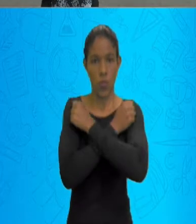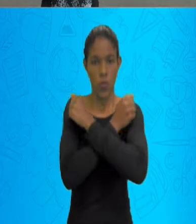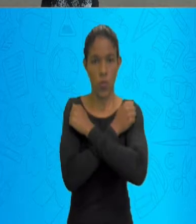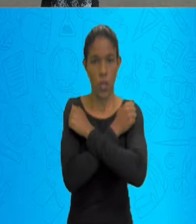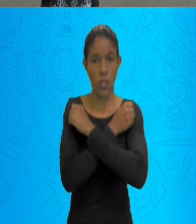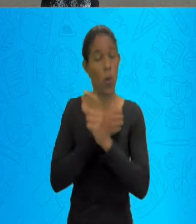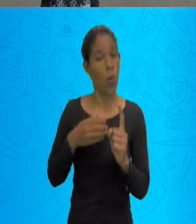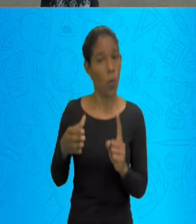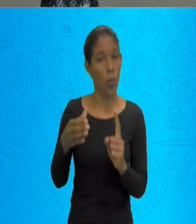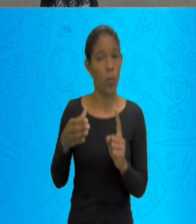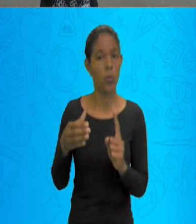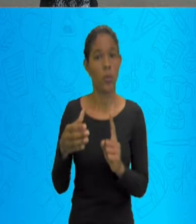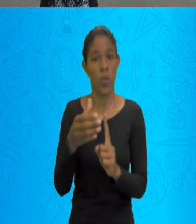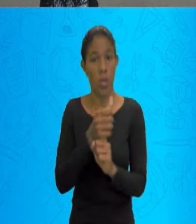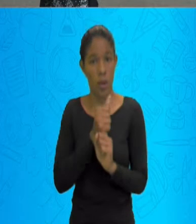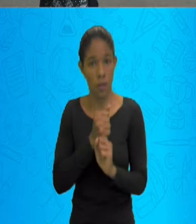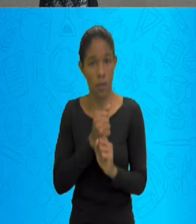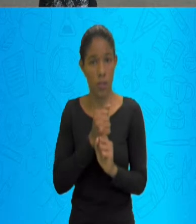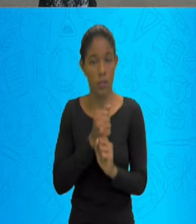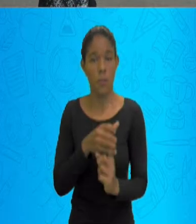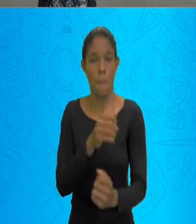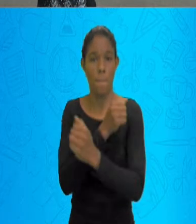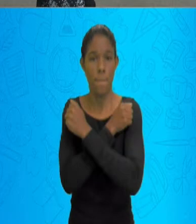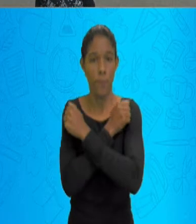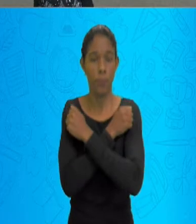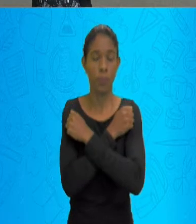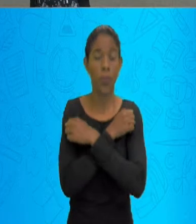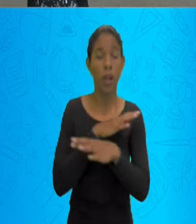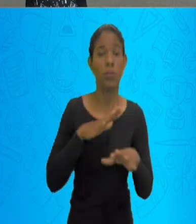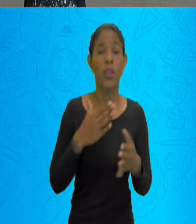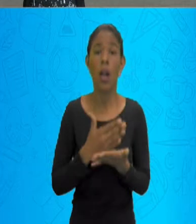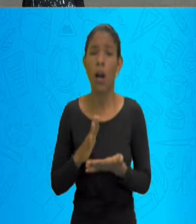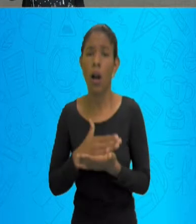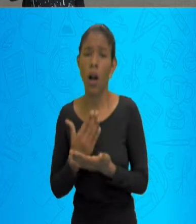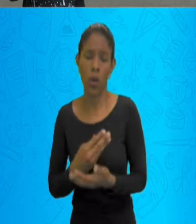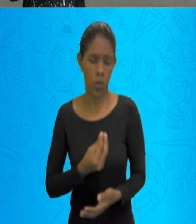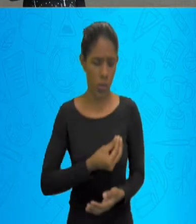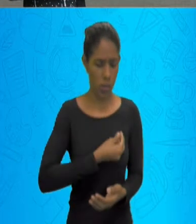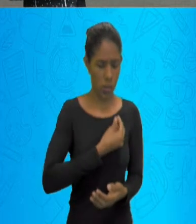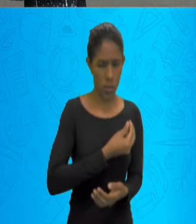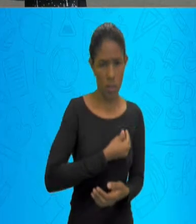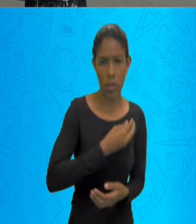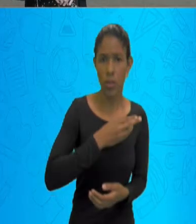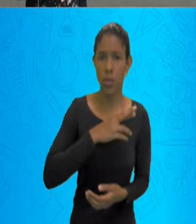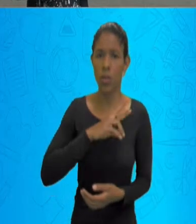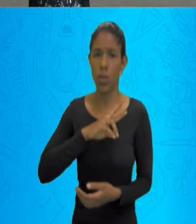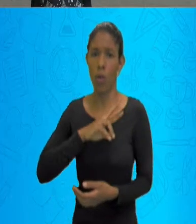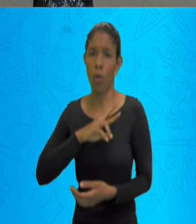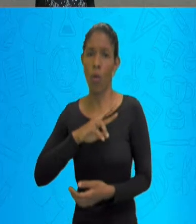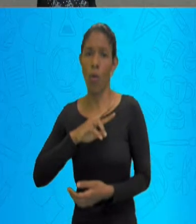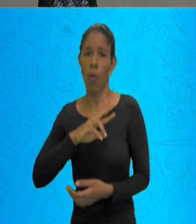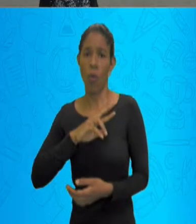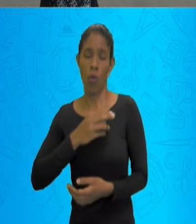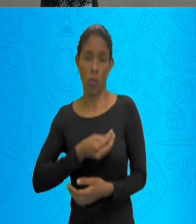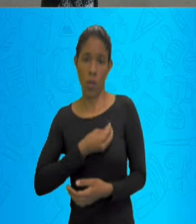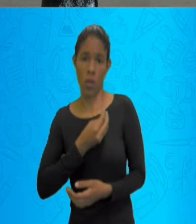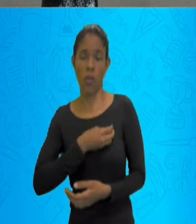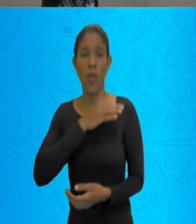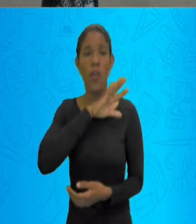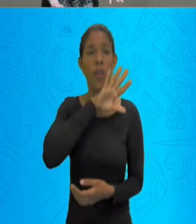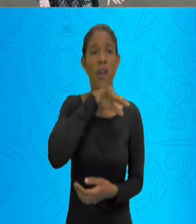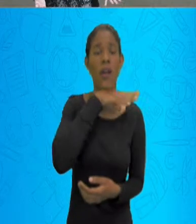das necessidades de alguns bichinhos, alguns seres animais, é a camuflagem,